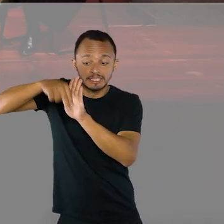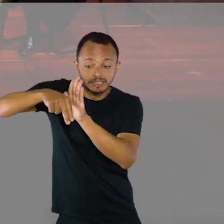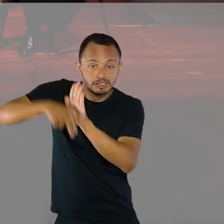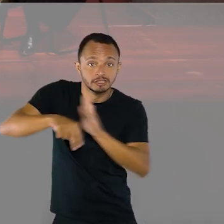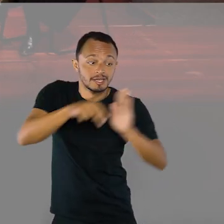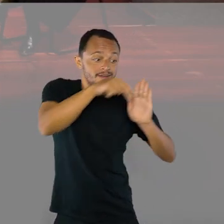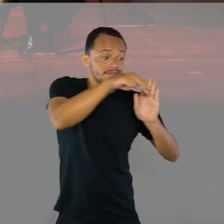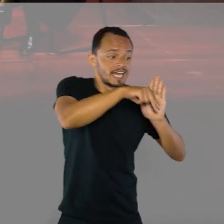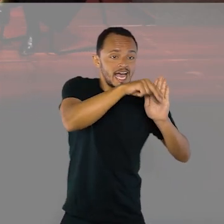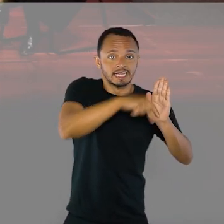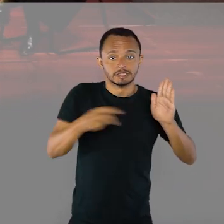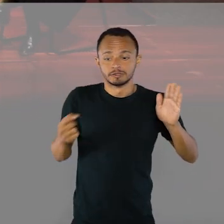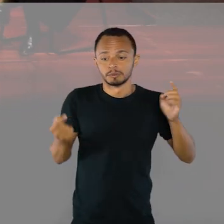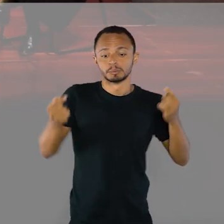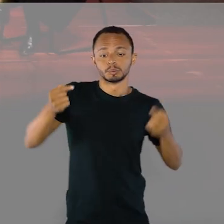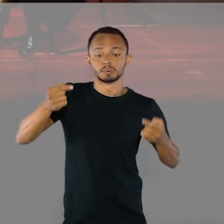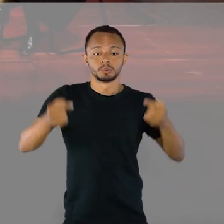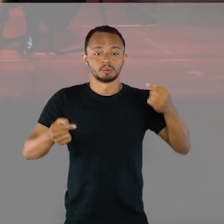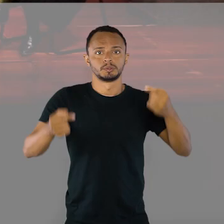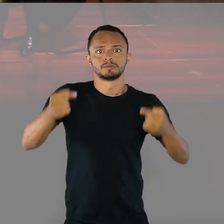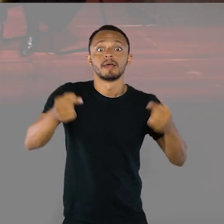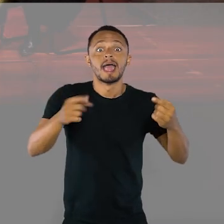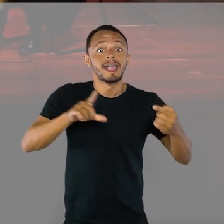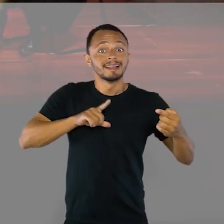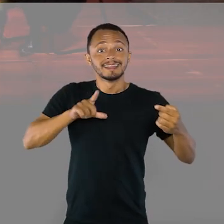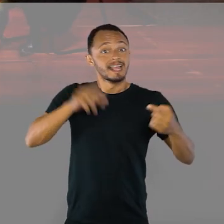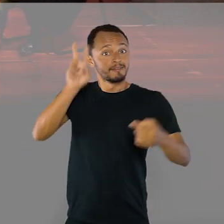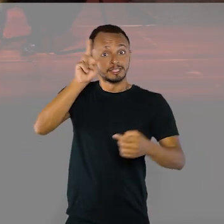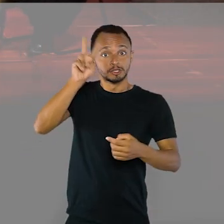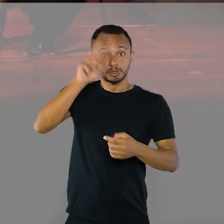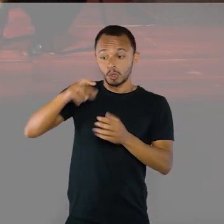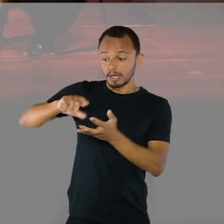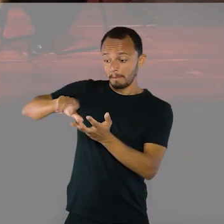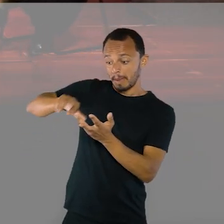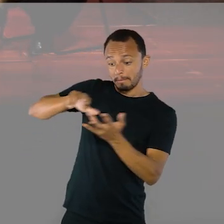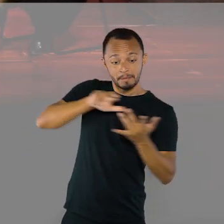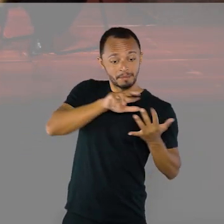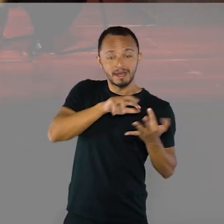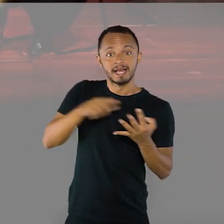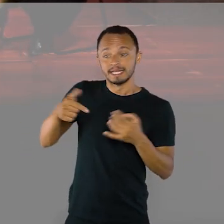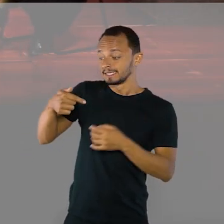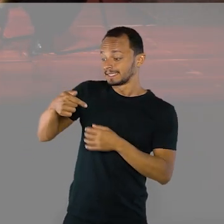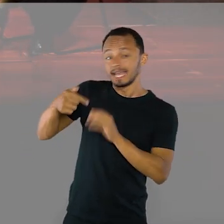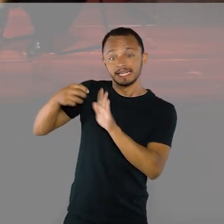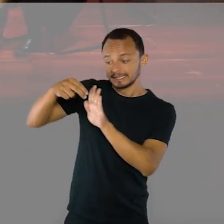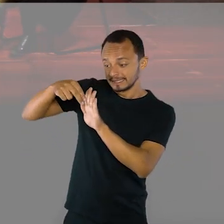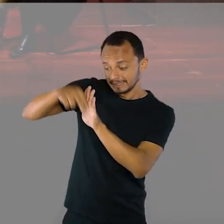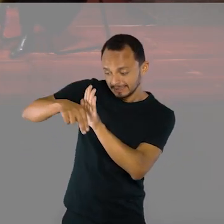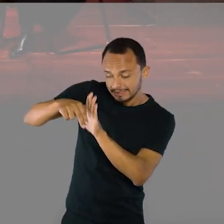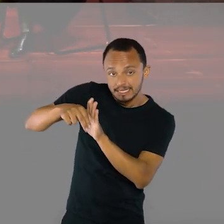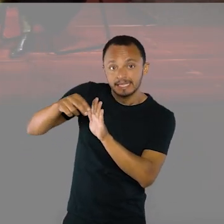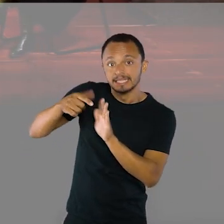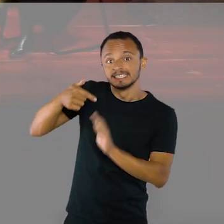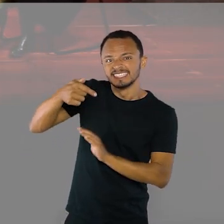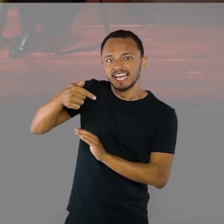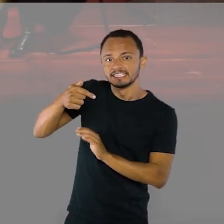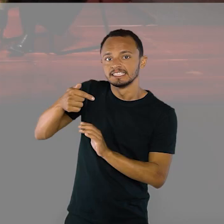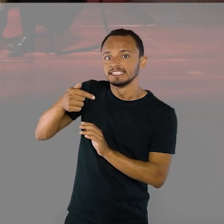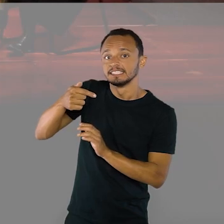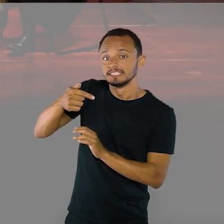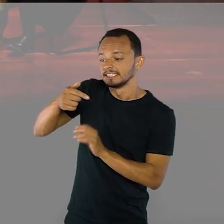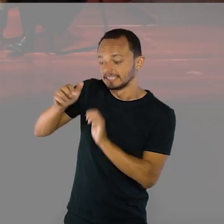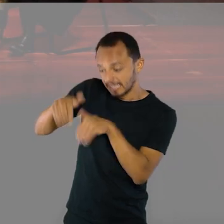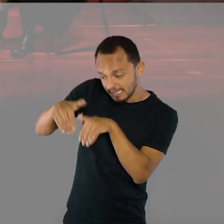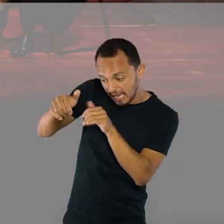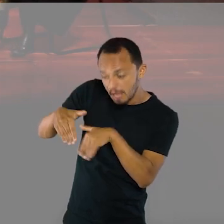tempo em torno do 7 de setembro. Então, eu vou começar, se você puder virar, eu vou fazendo assim, se der, você vai virando, tá bom? Eu vou